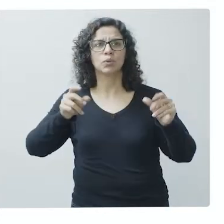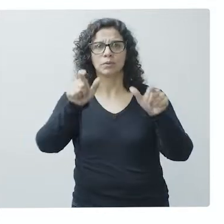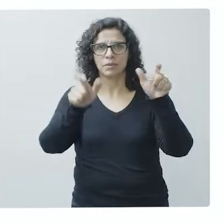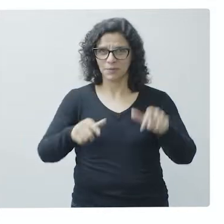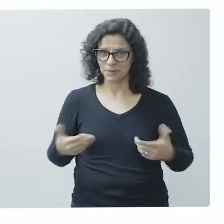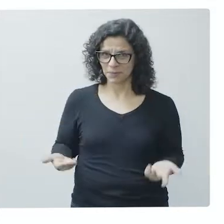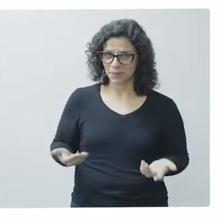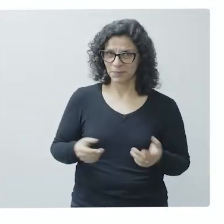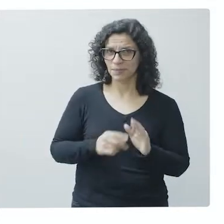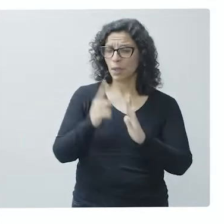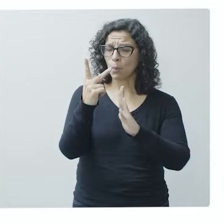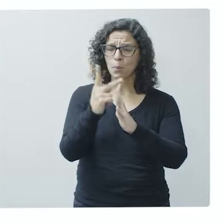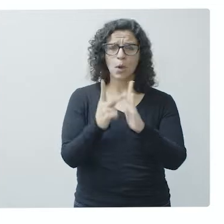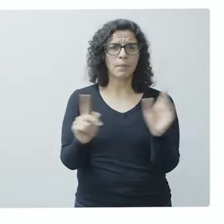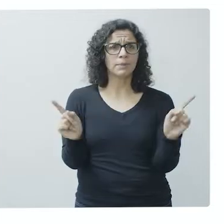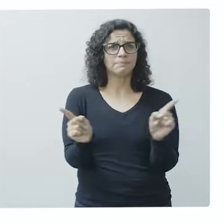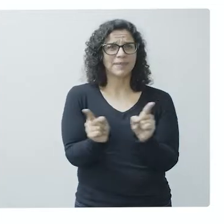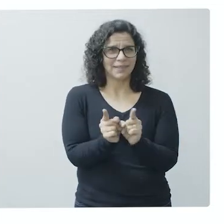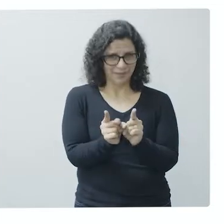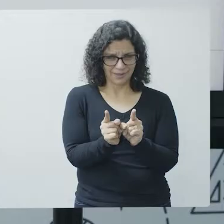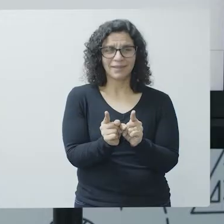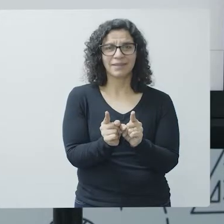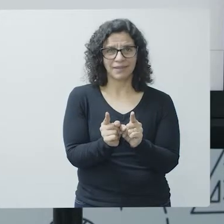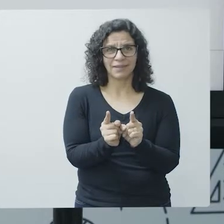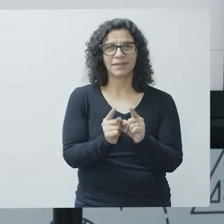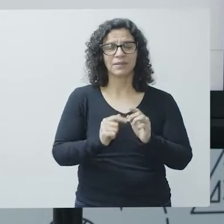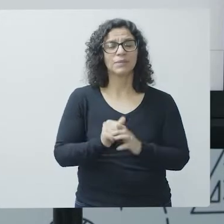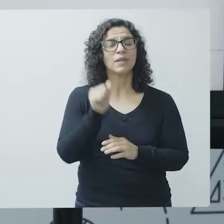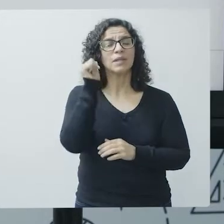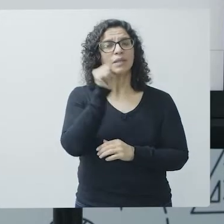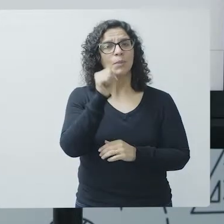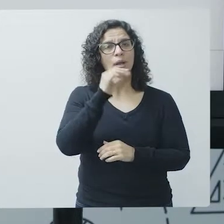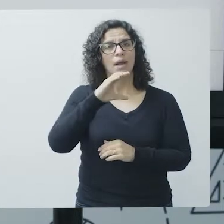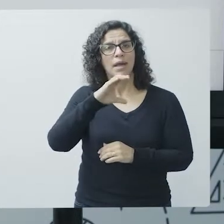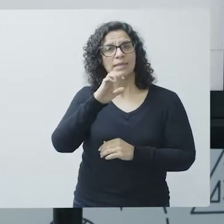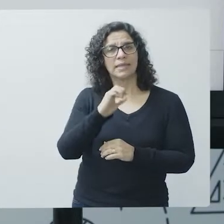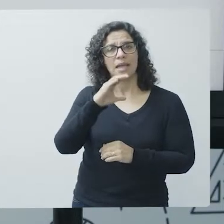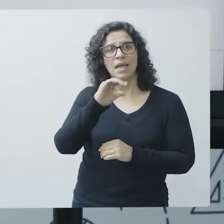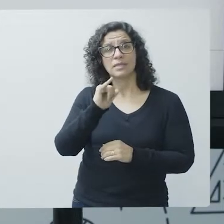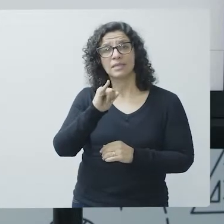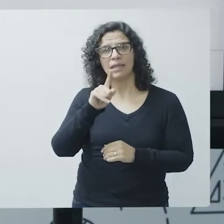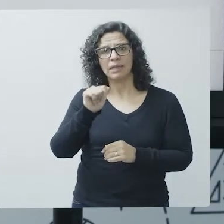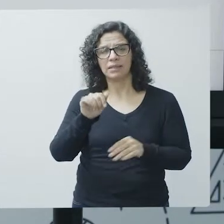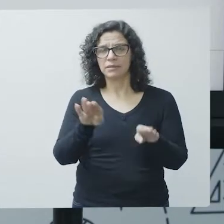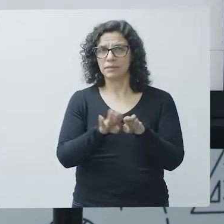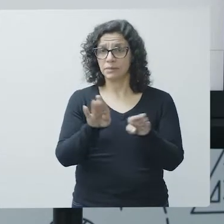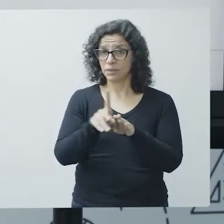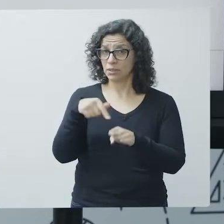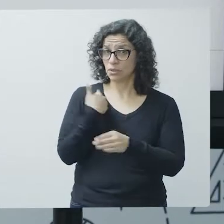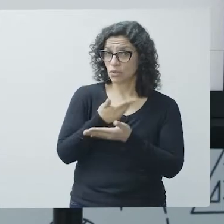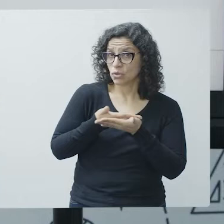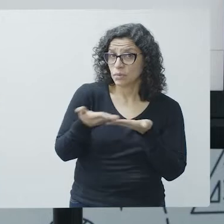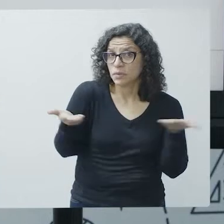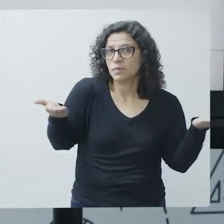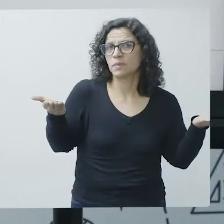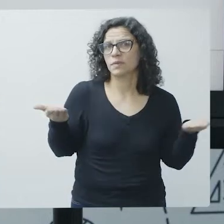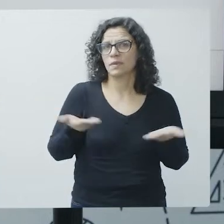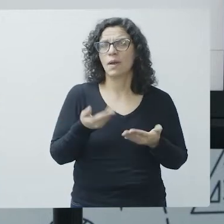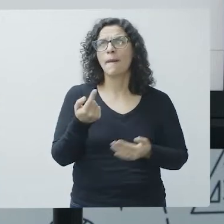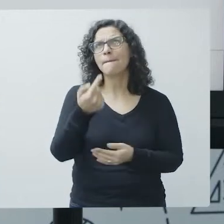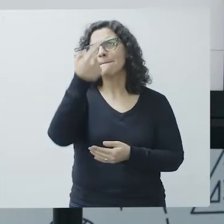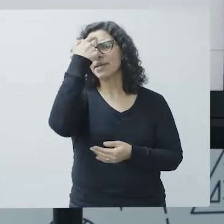Esse é um pequeno poema da nossa Cecília Meirelles, e a gente já começa